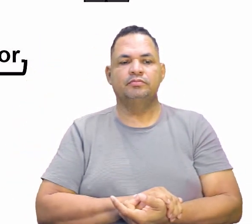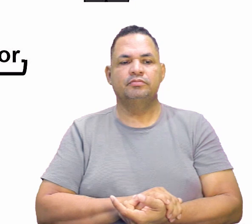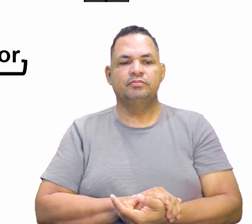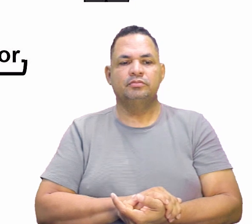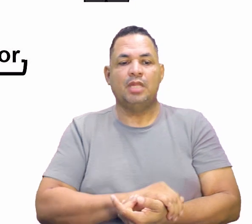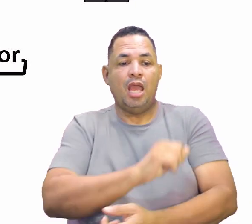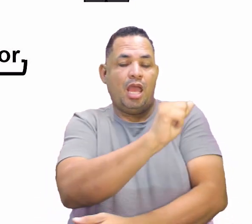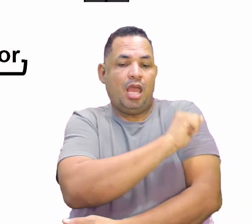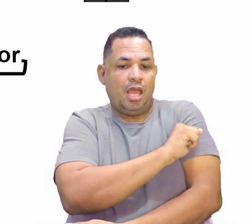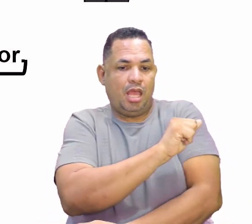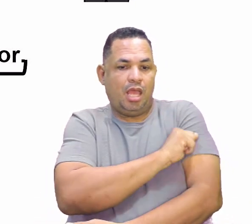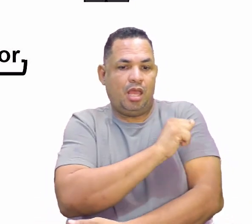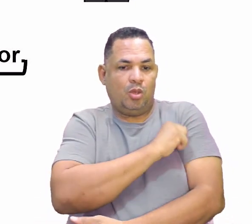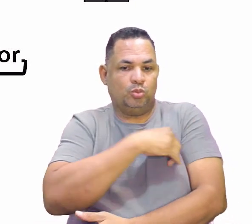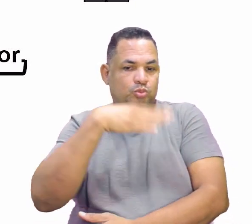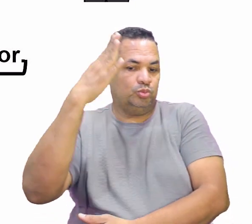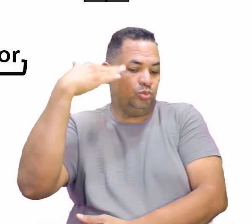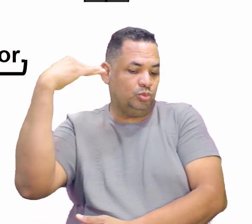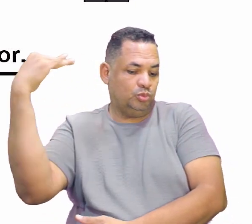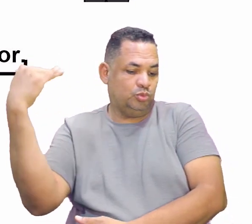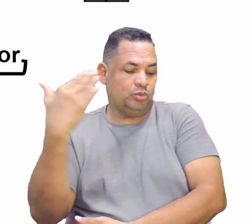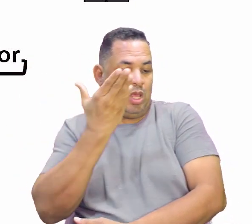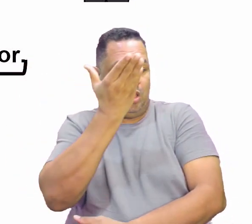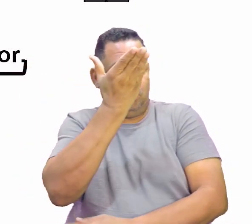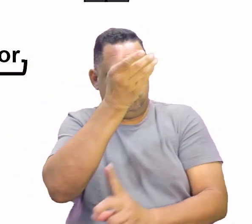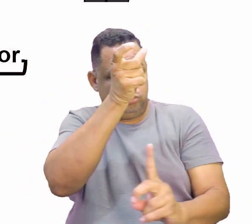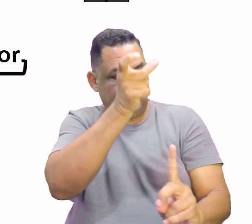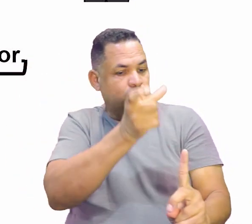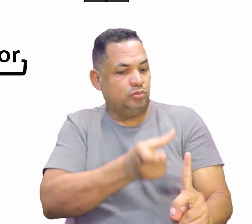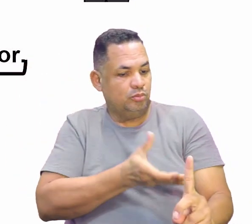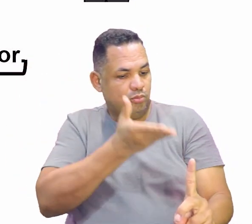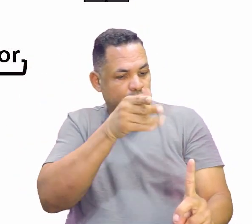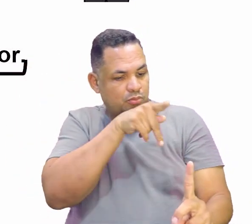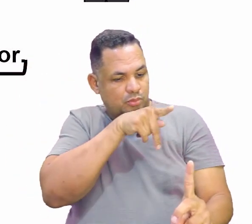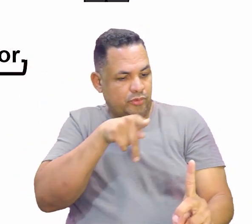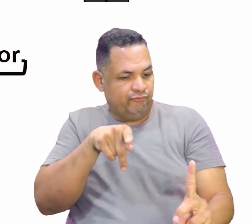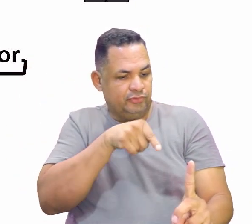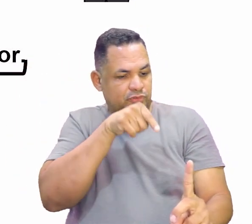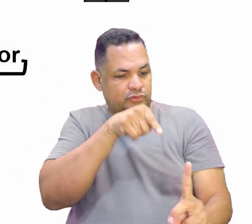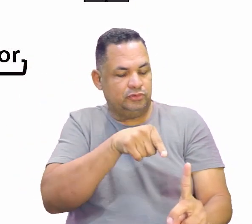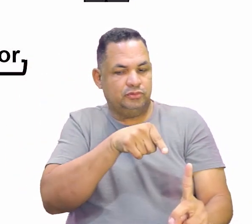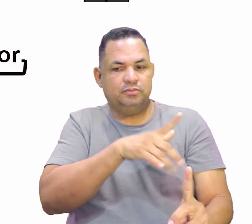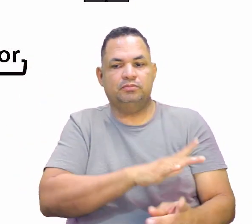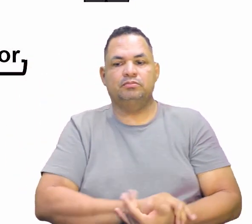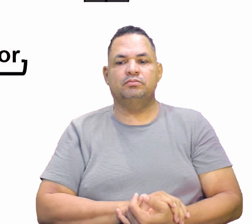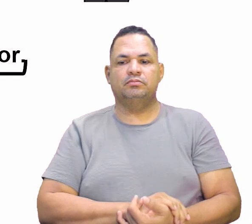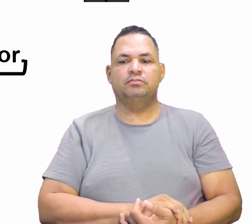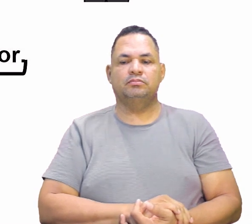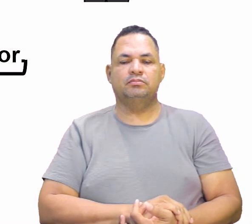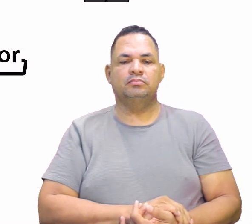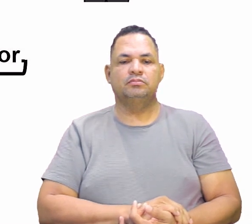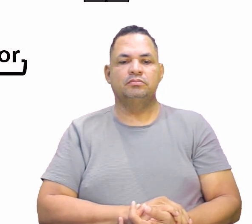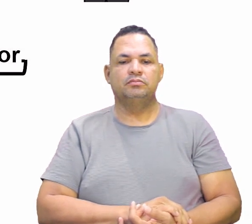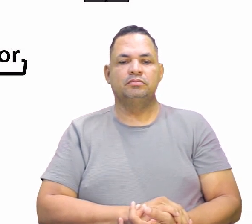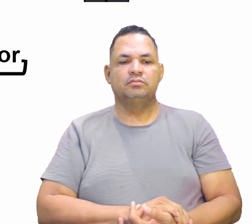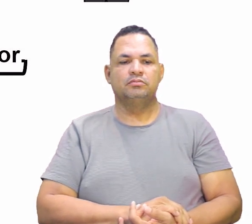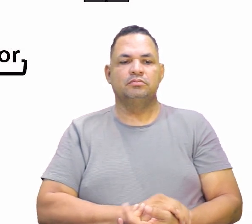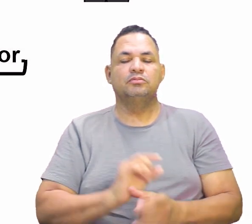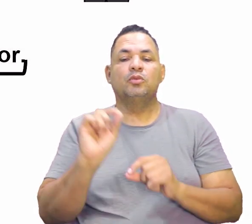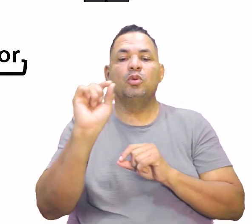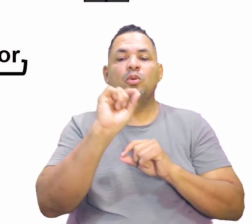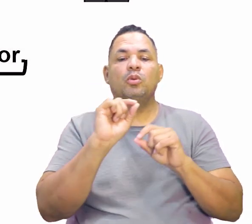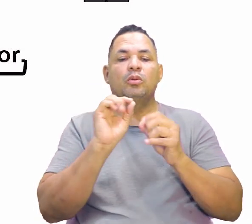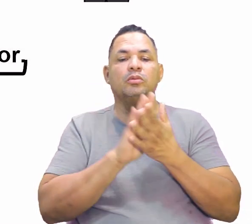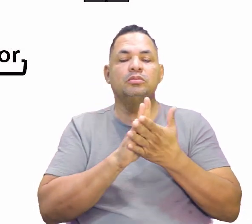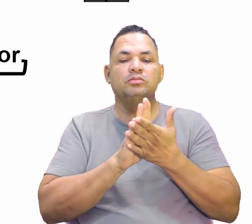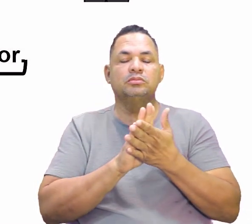Os alunos homenagearam o professor. Então, automaticamente, eu já sei que o sujeito, quem que eu devo